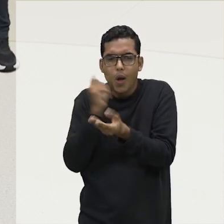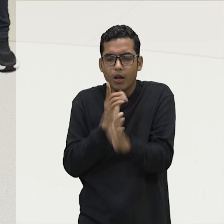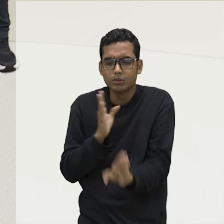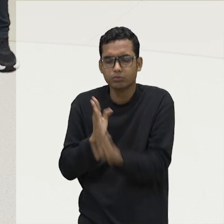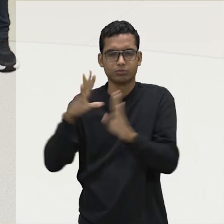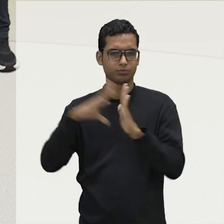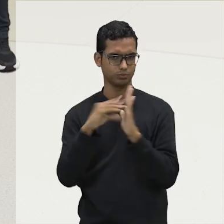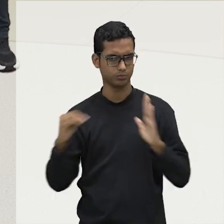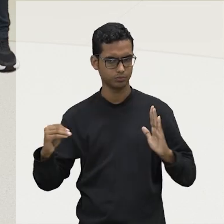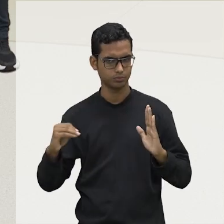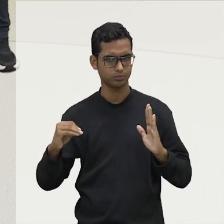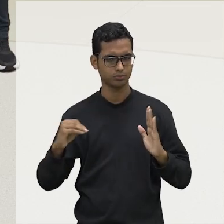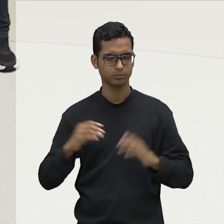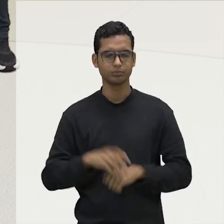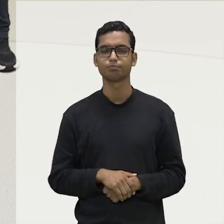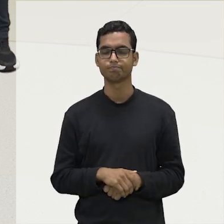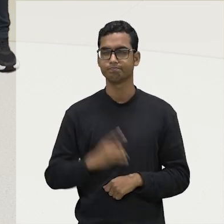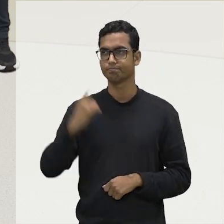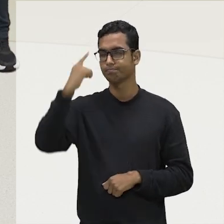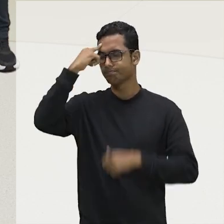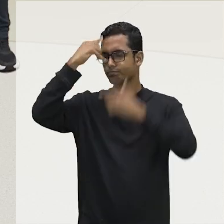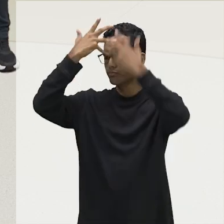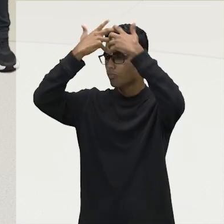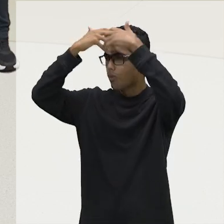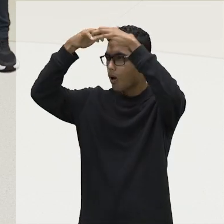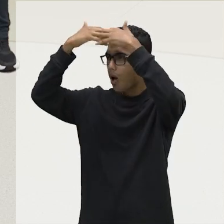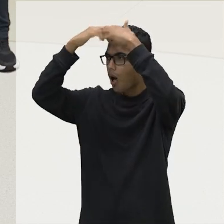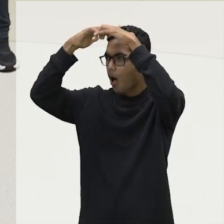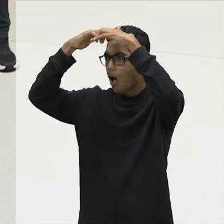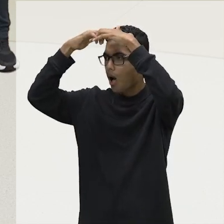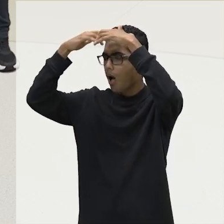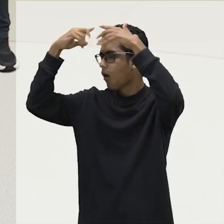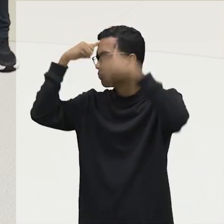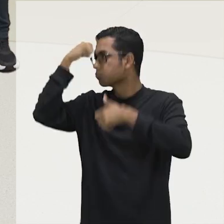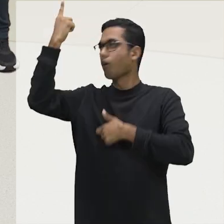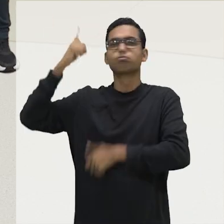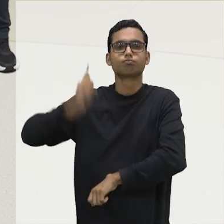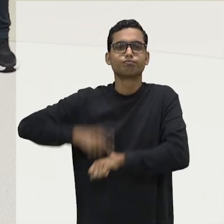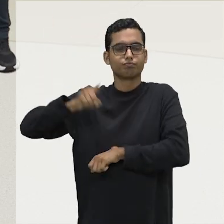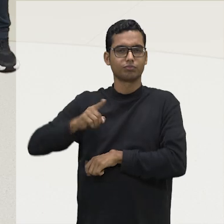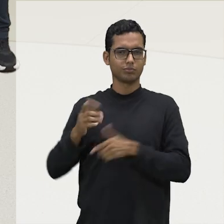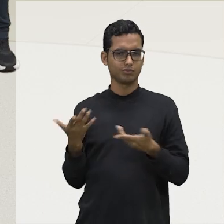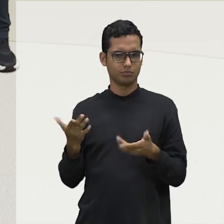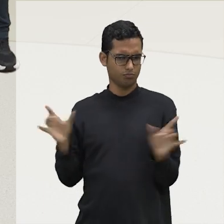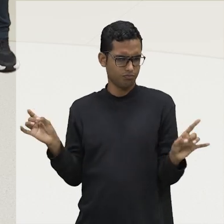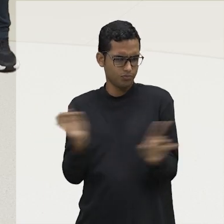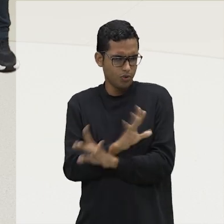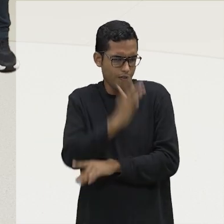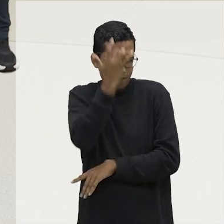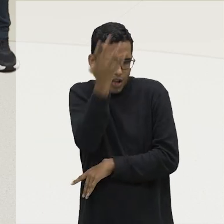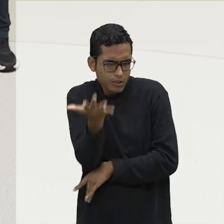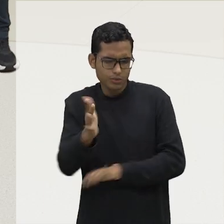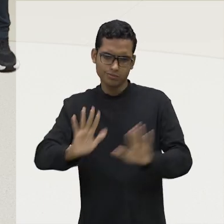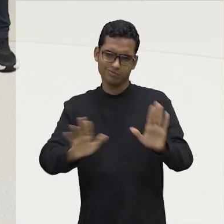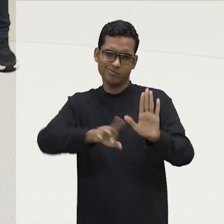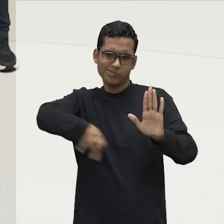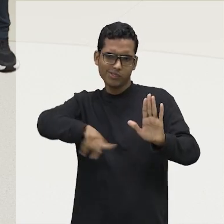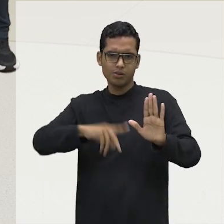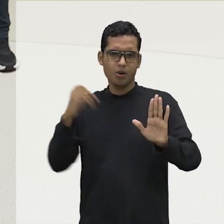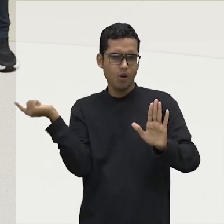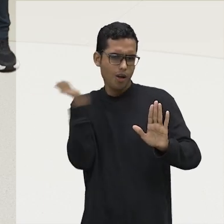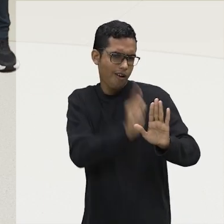Eles simplesmente pensam e o poder da mente e montam um determinado modelo e pronto? Ele vai servir para